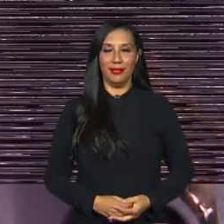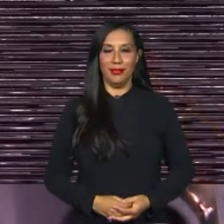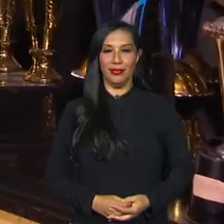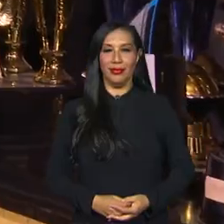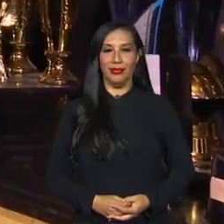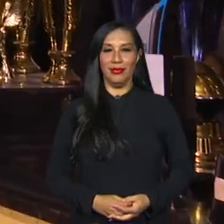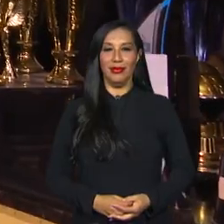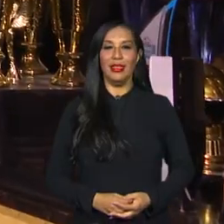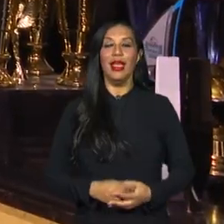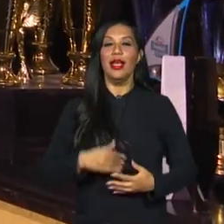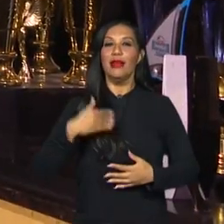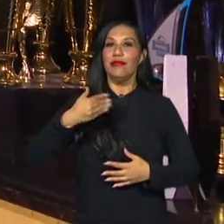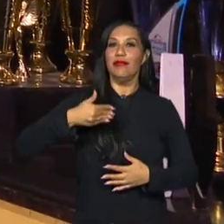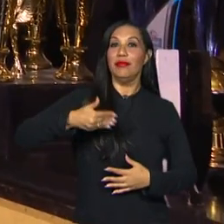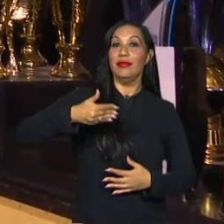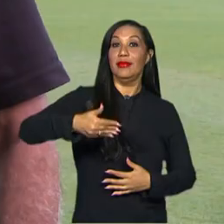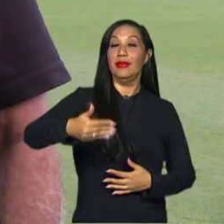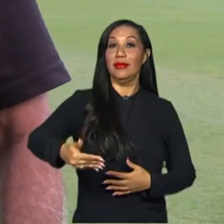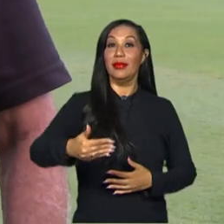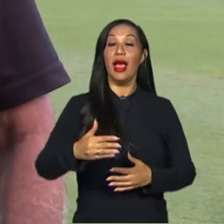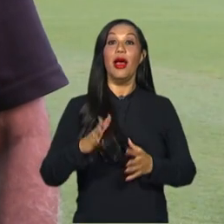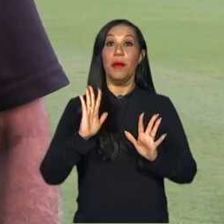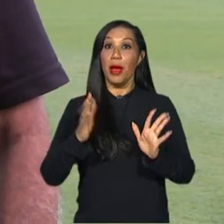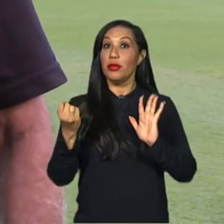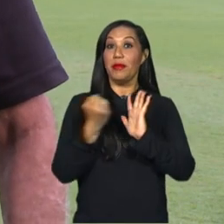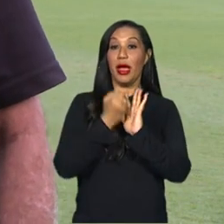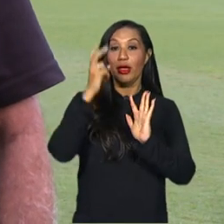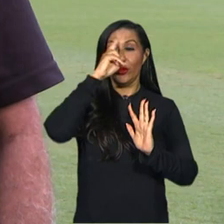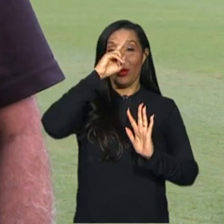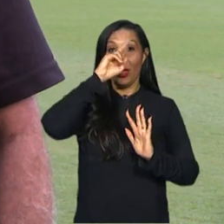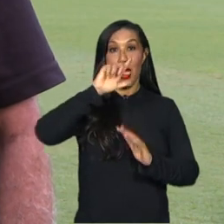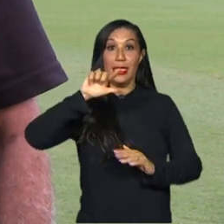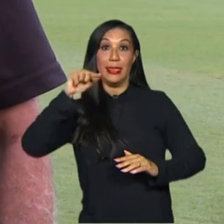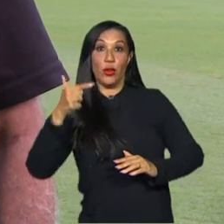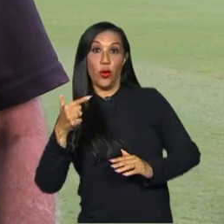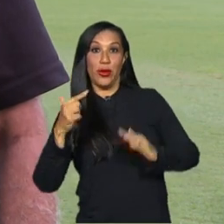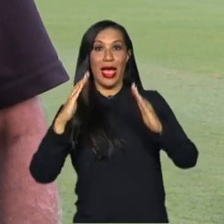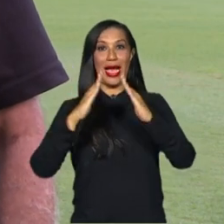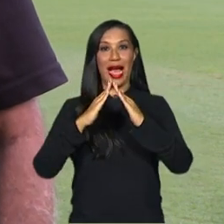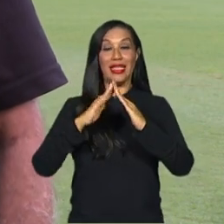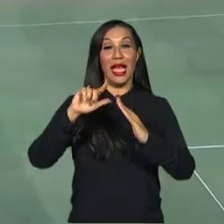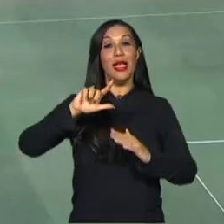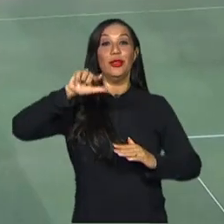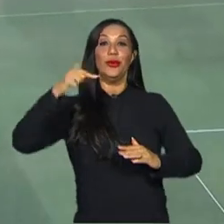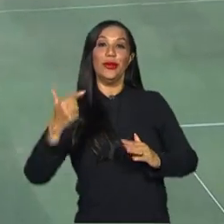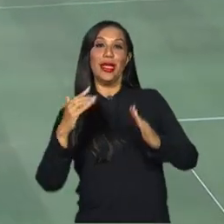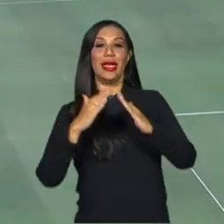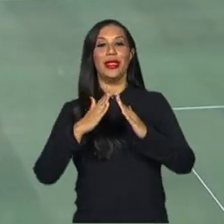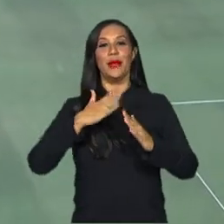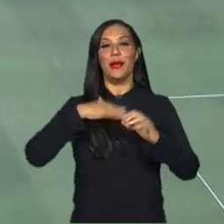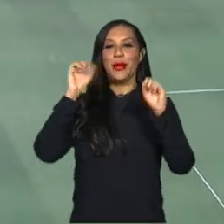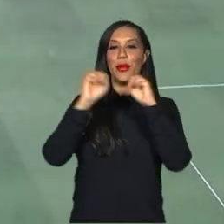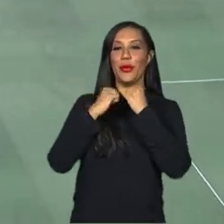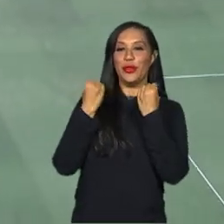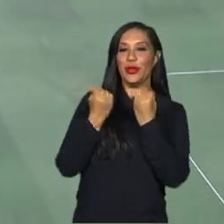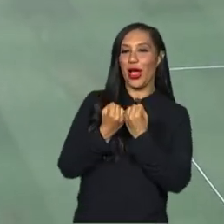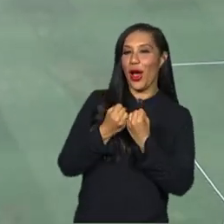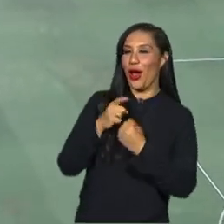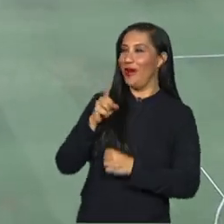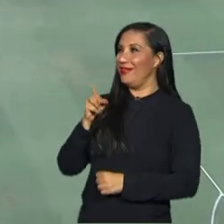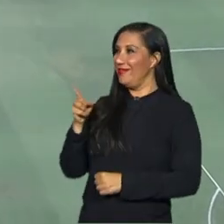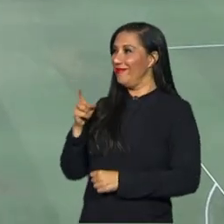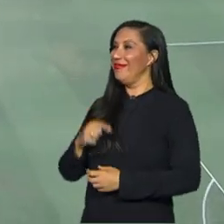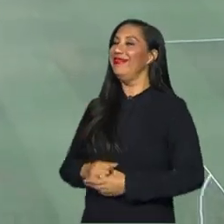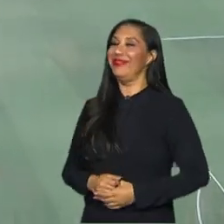A gente vai passar e isso aí vai ficar pra história. Aqui é a segunda casa, entendeu? É a segunda casa pra mim, o estádio Raulino. Volta Redonda